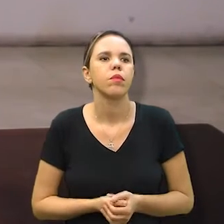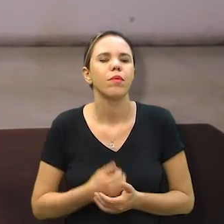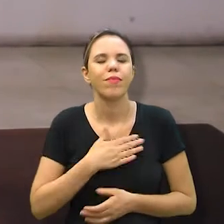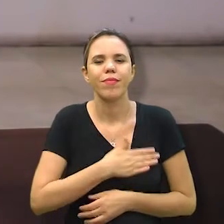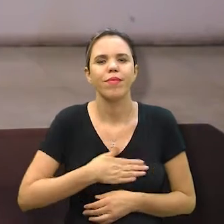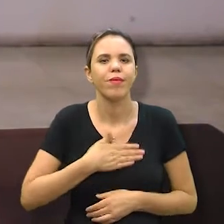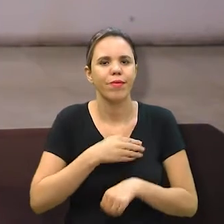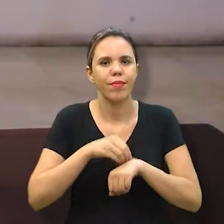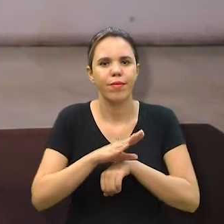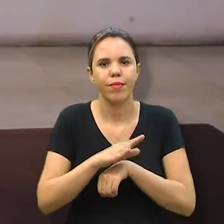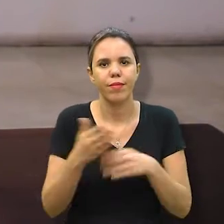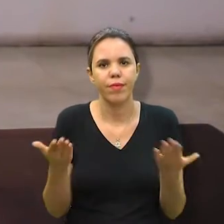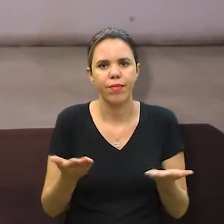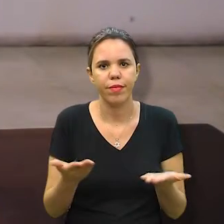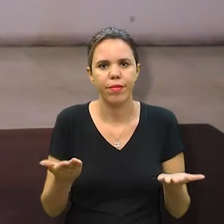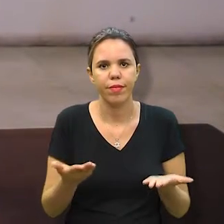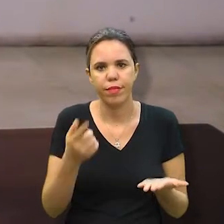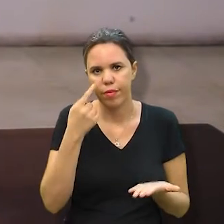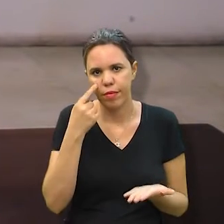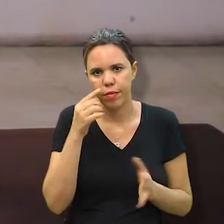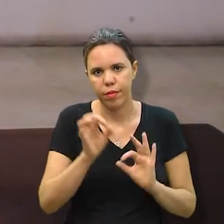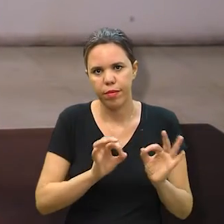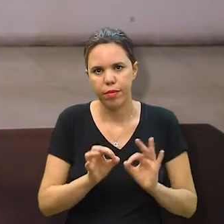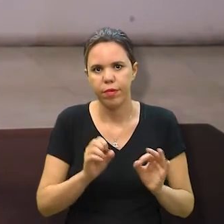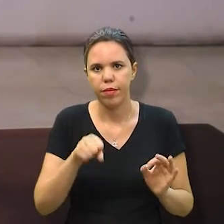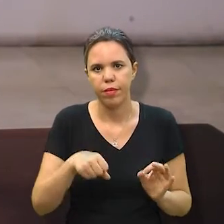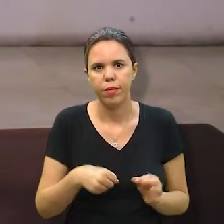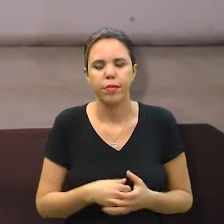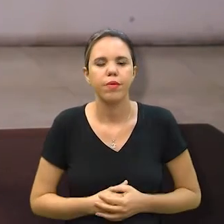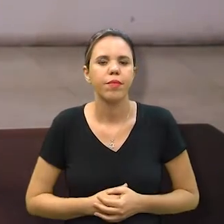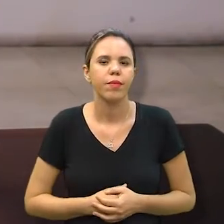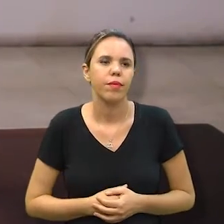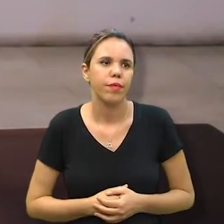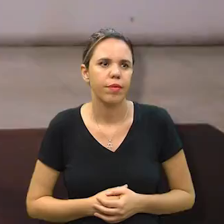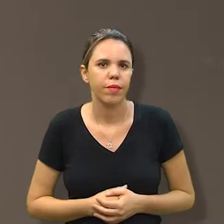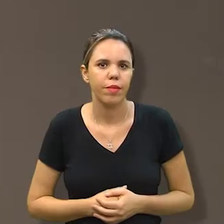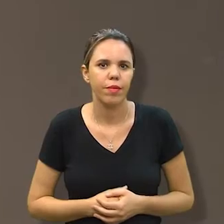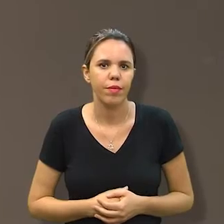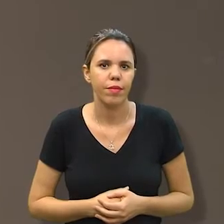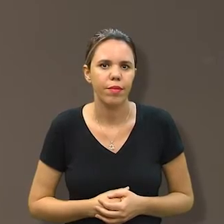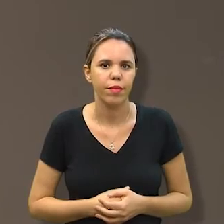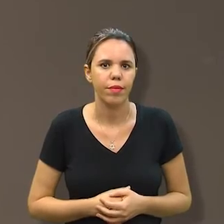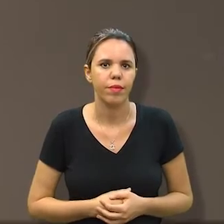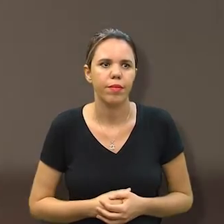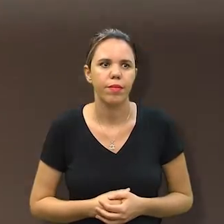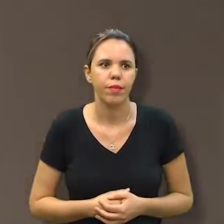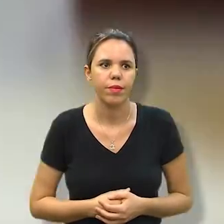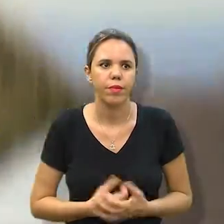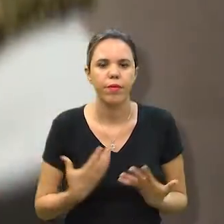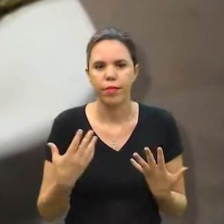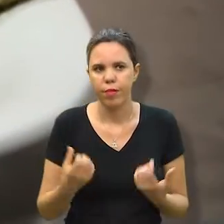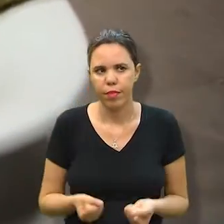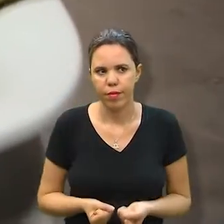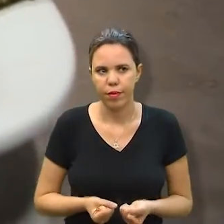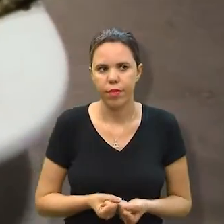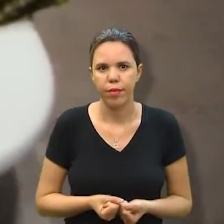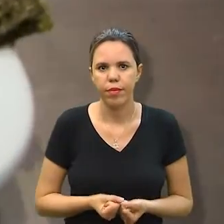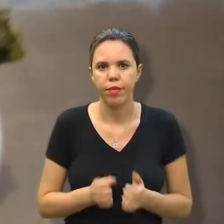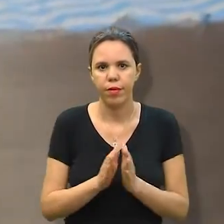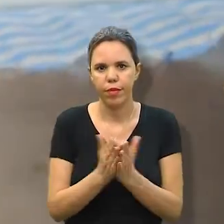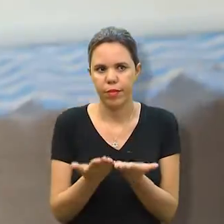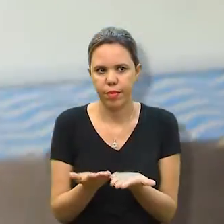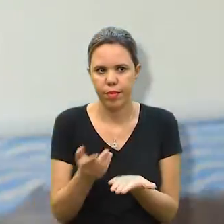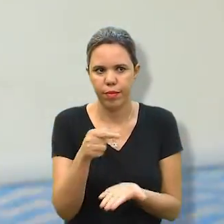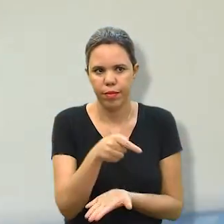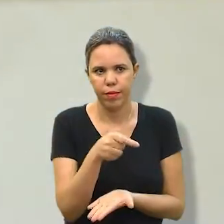feito gente adorei a dica e agora vamos ver o modo de preparo Sim vamos lá olha aí vamos lá